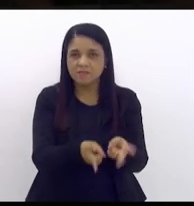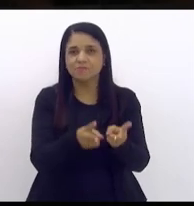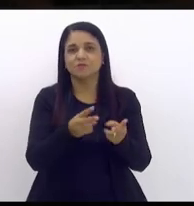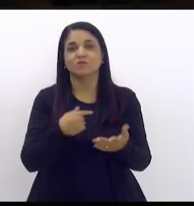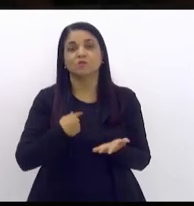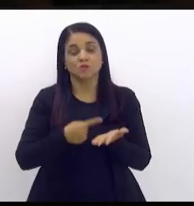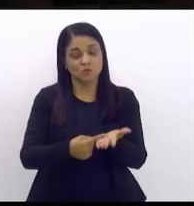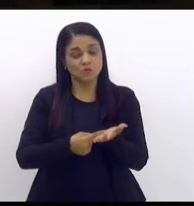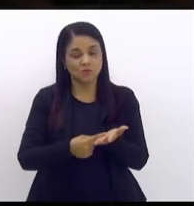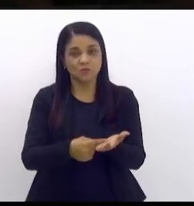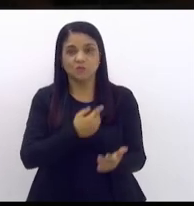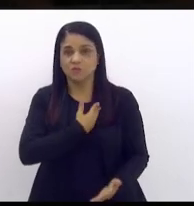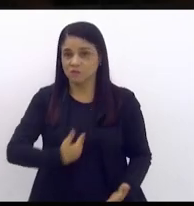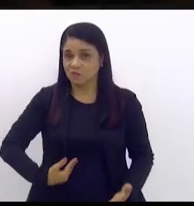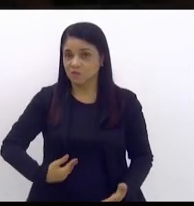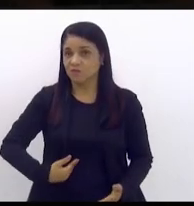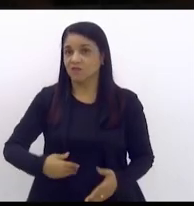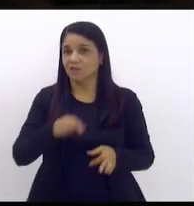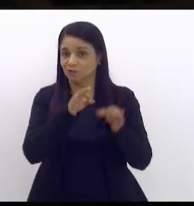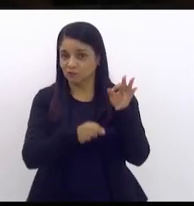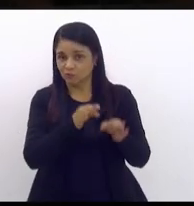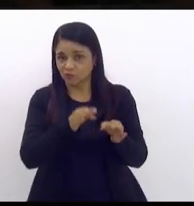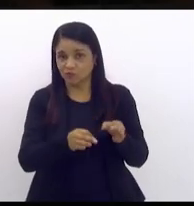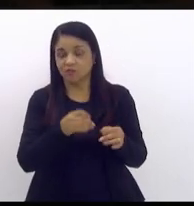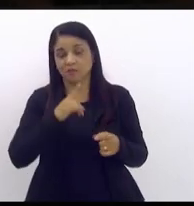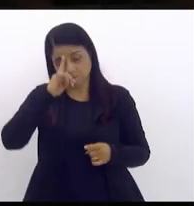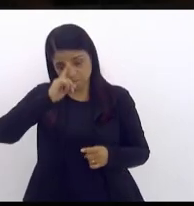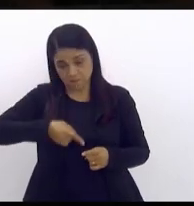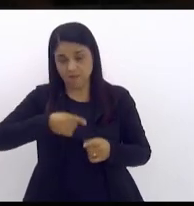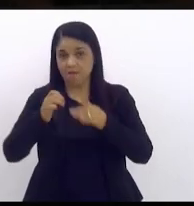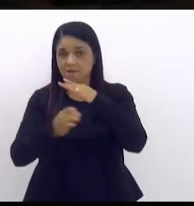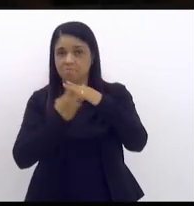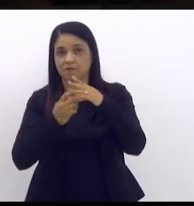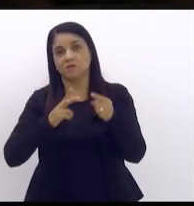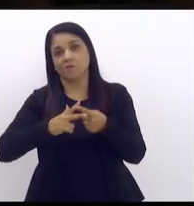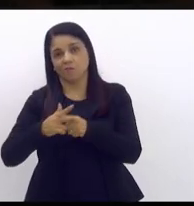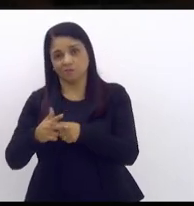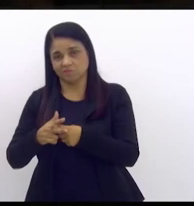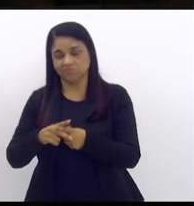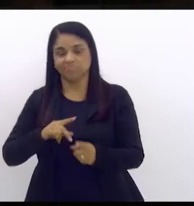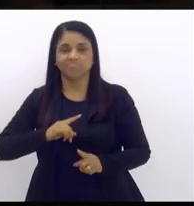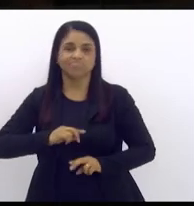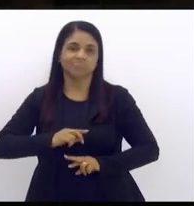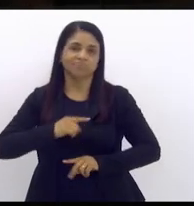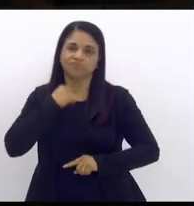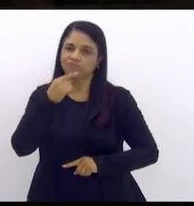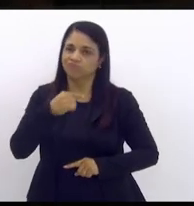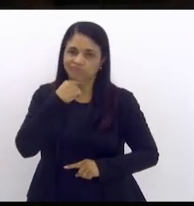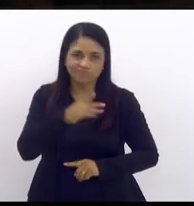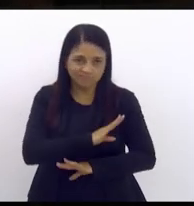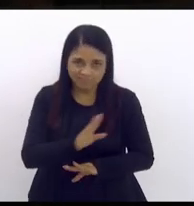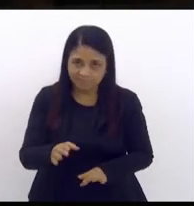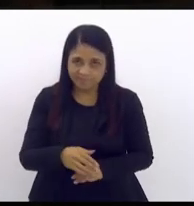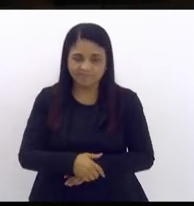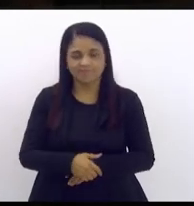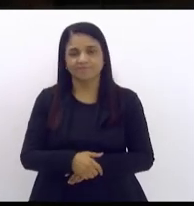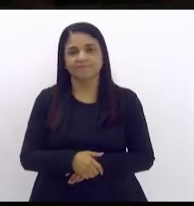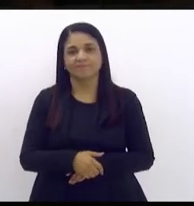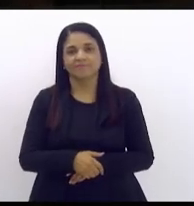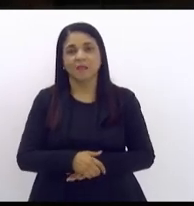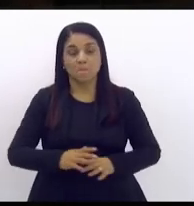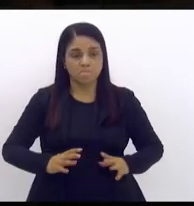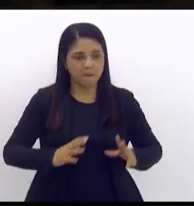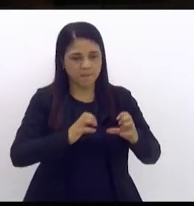comprometido na justiça, que ia mandar a empresa fazer as reparações, não fez. E o pior, entra numa briga